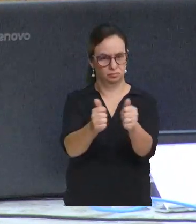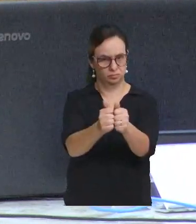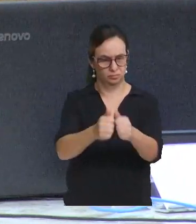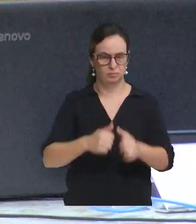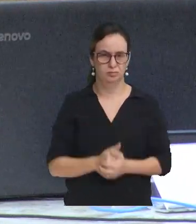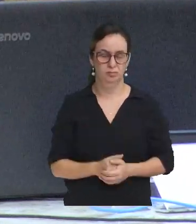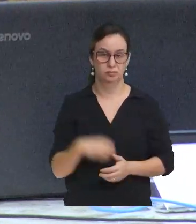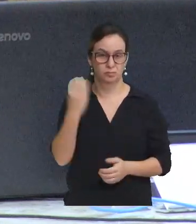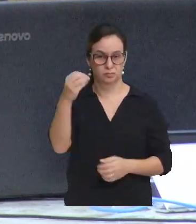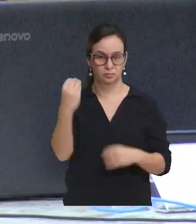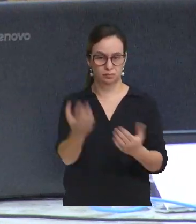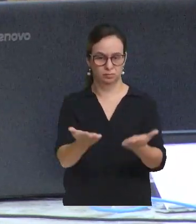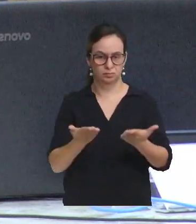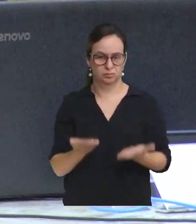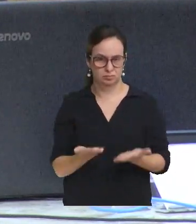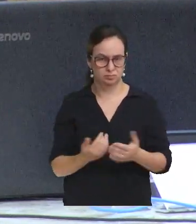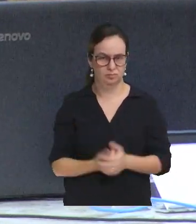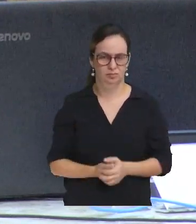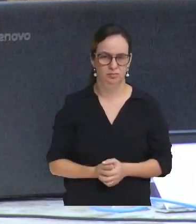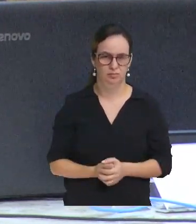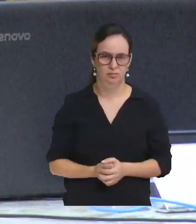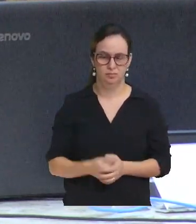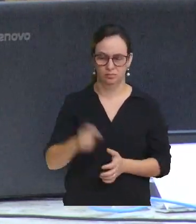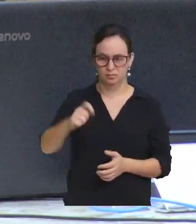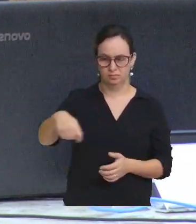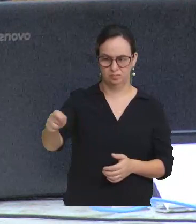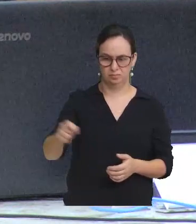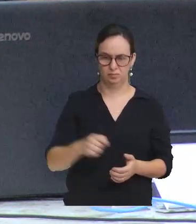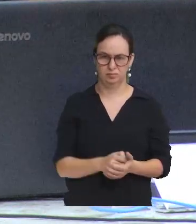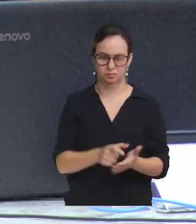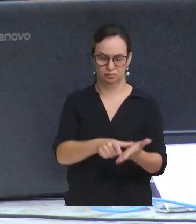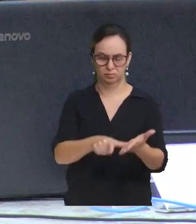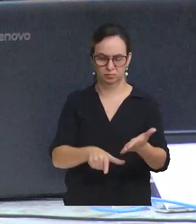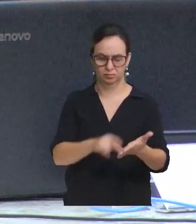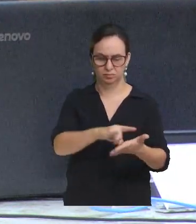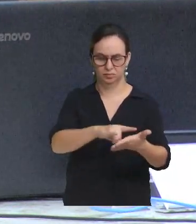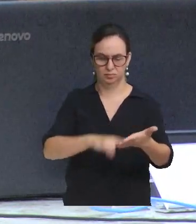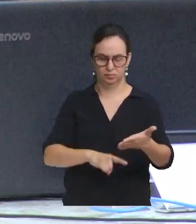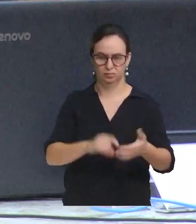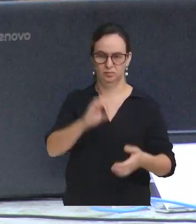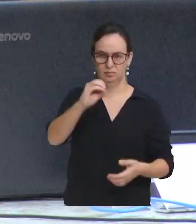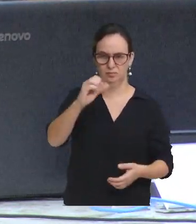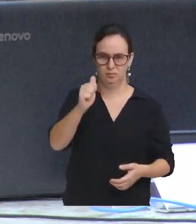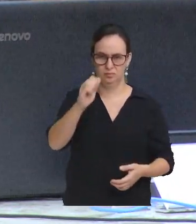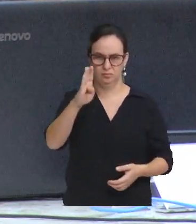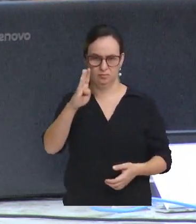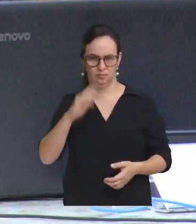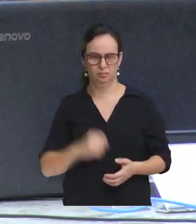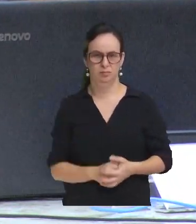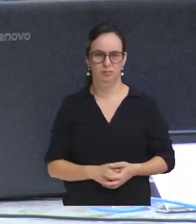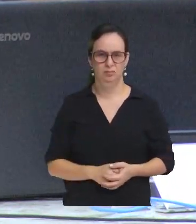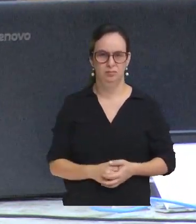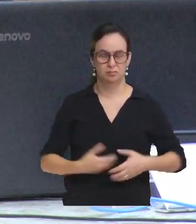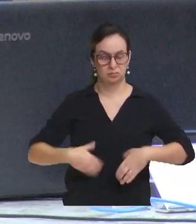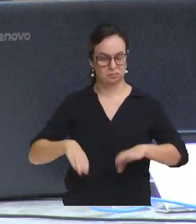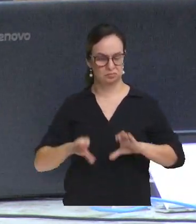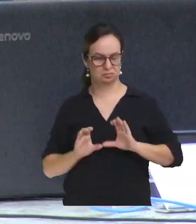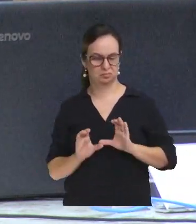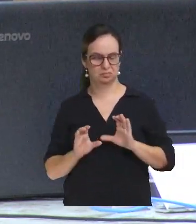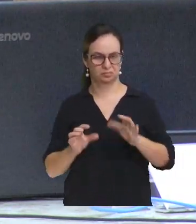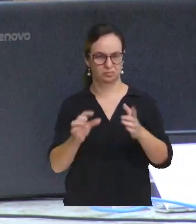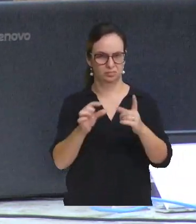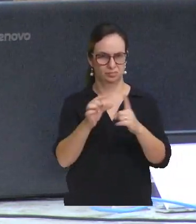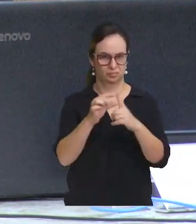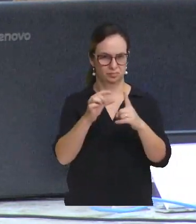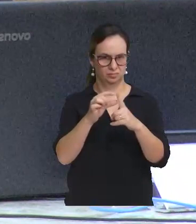da OAB. Então, deixar para vocês um pensamento de um advogado, jurista uruguaio,